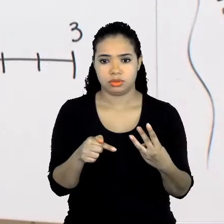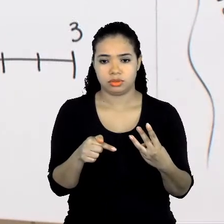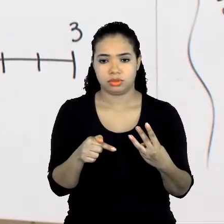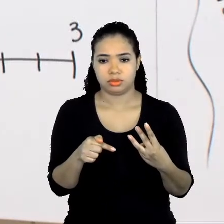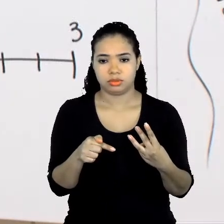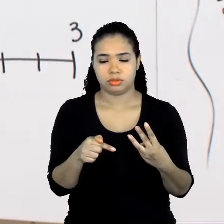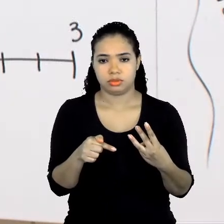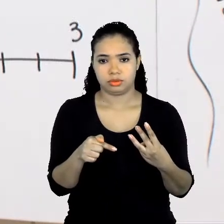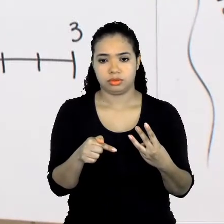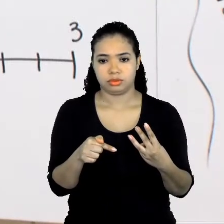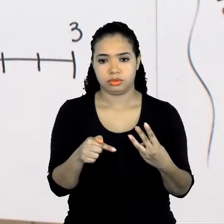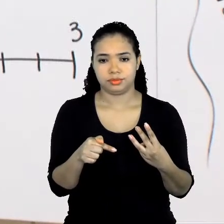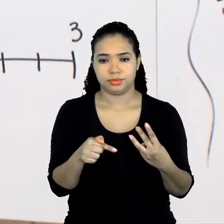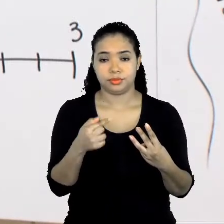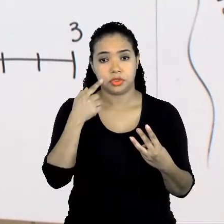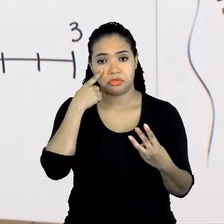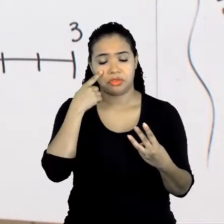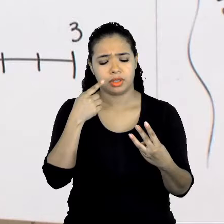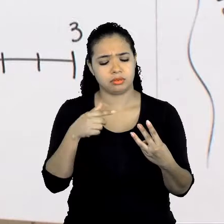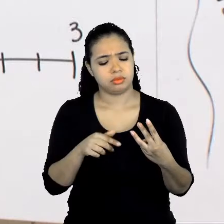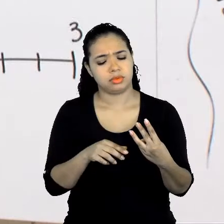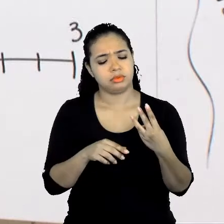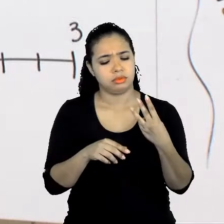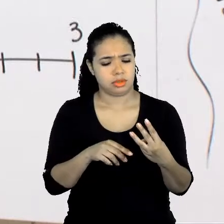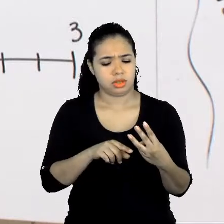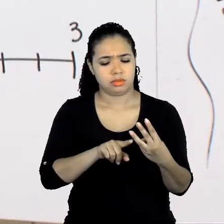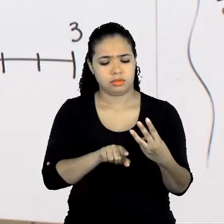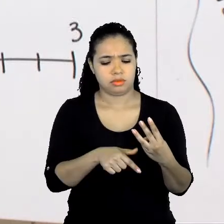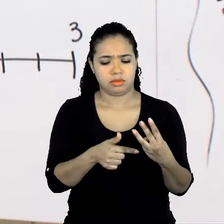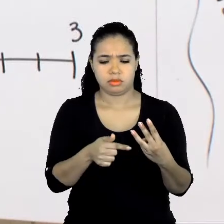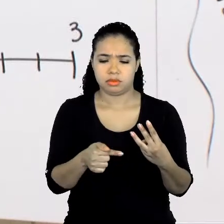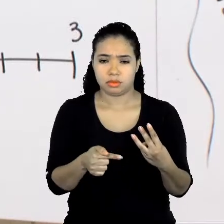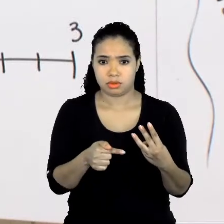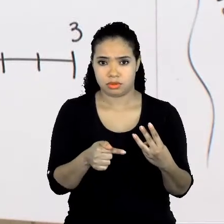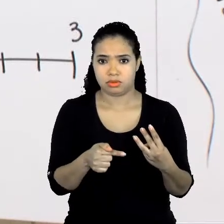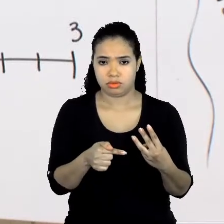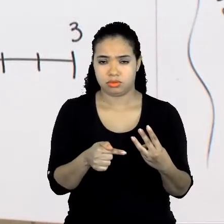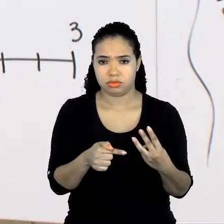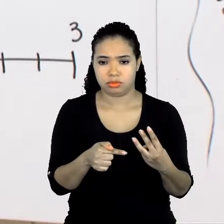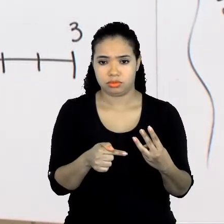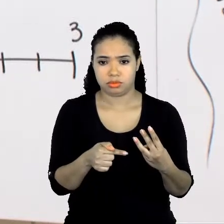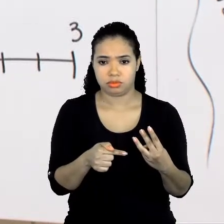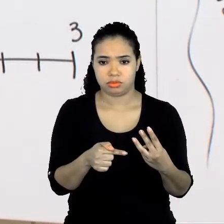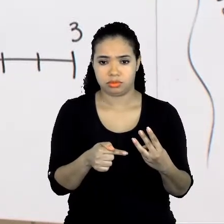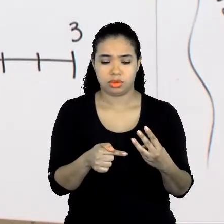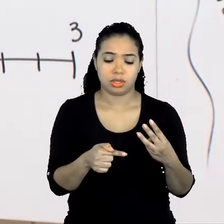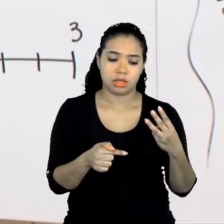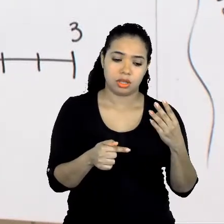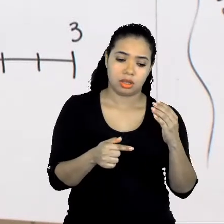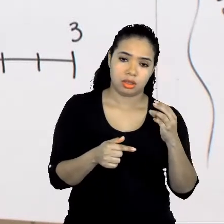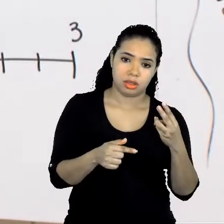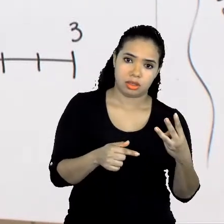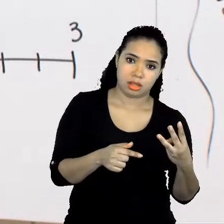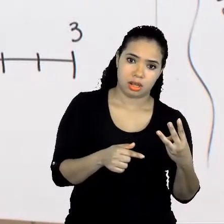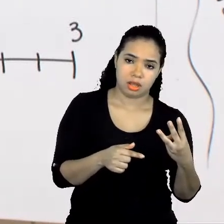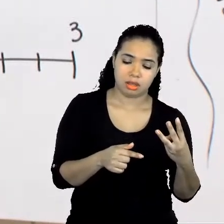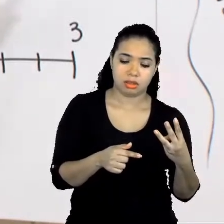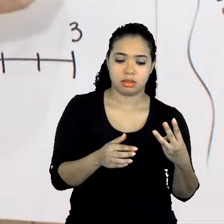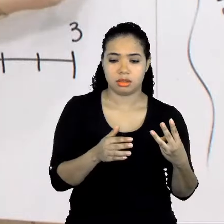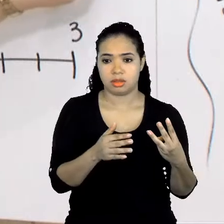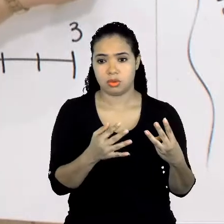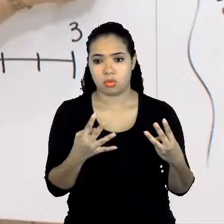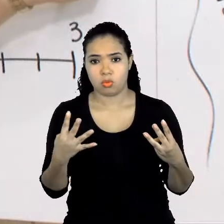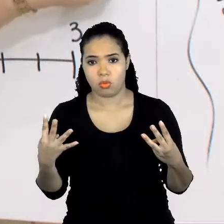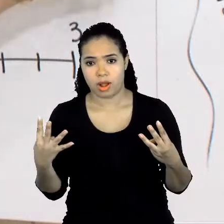10. Esse número 3 inteiros e 7 décimos, ele está entre o número 3 inteiros e o